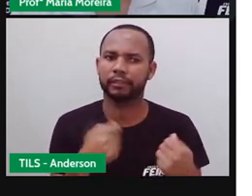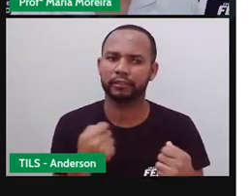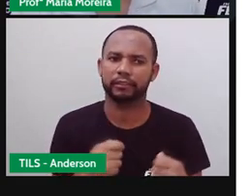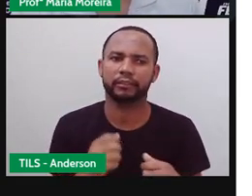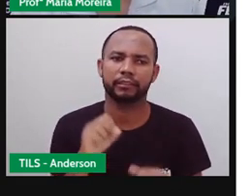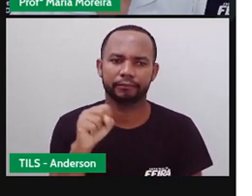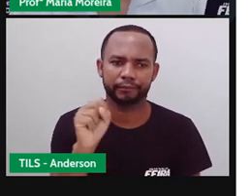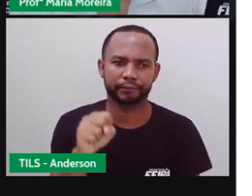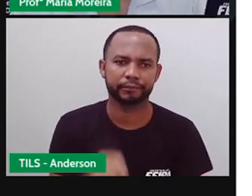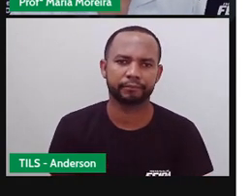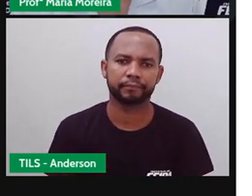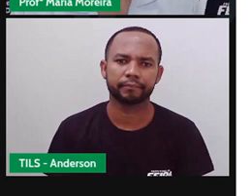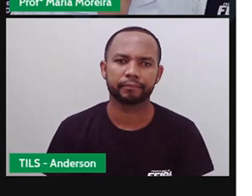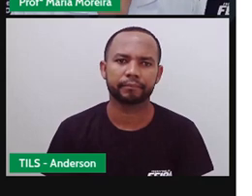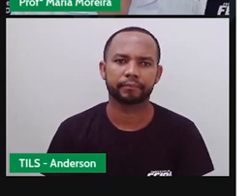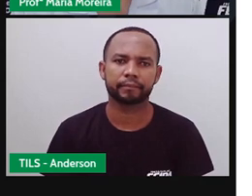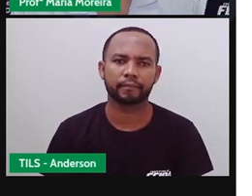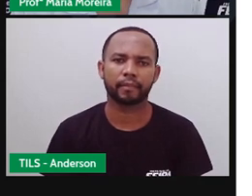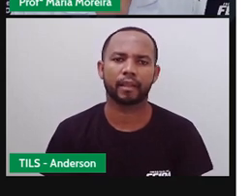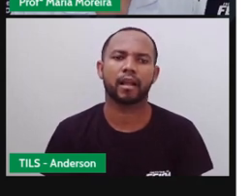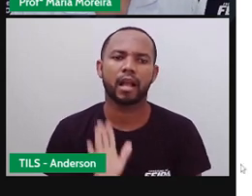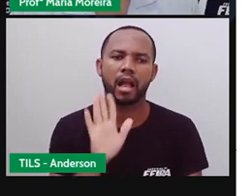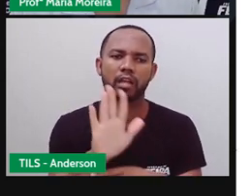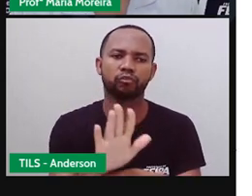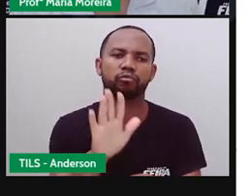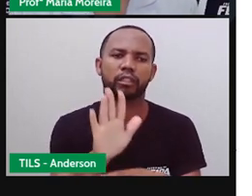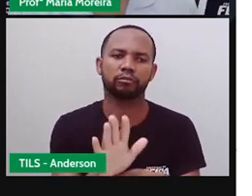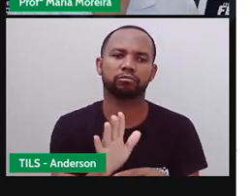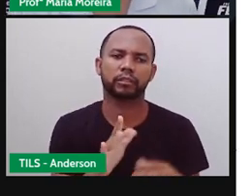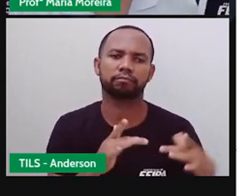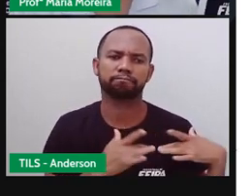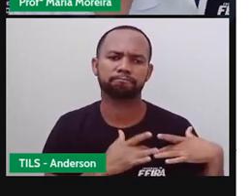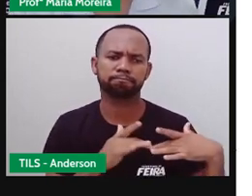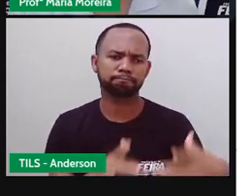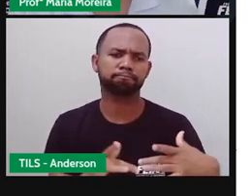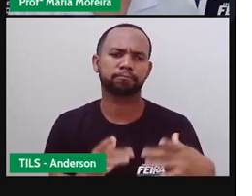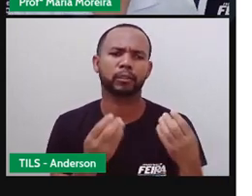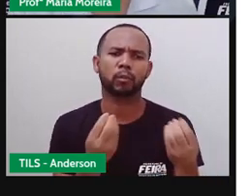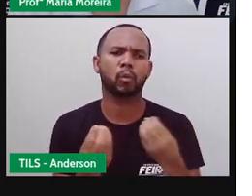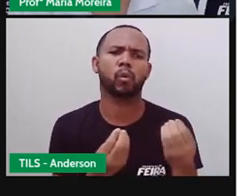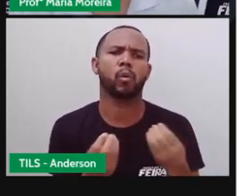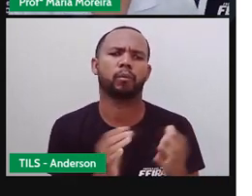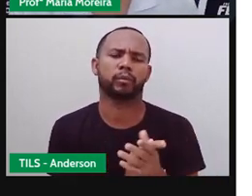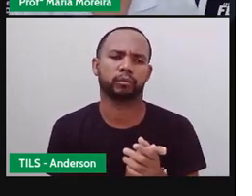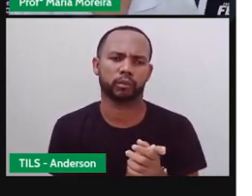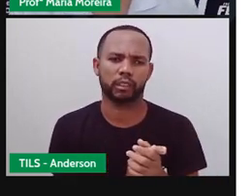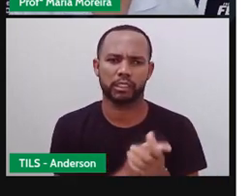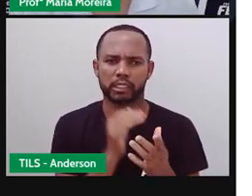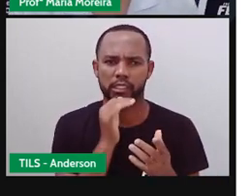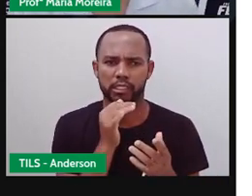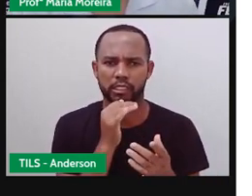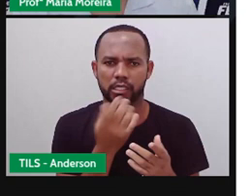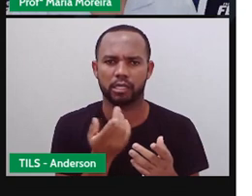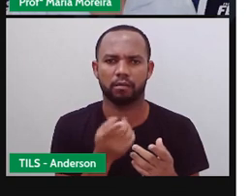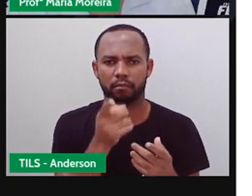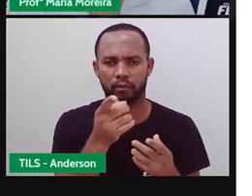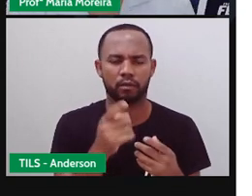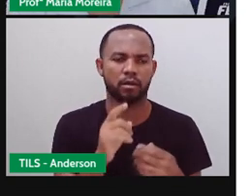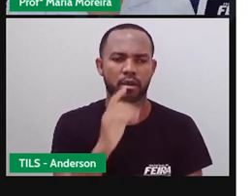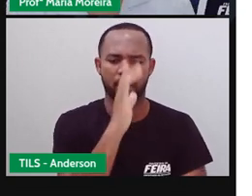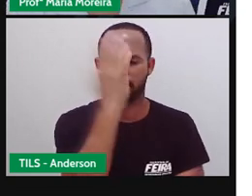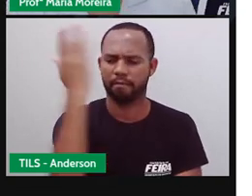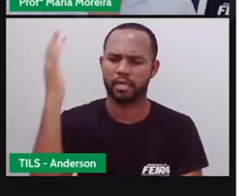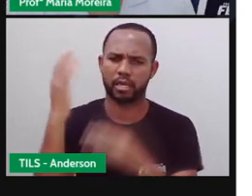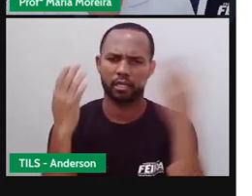Bom vamos lá a contribuição deste né DX Quem Deixa os insetos para o meio ambiente é